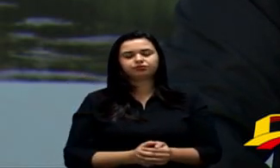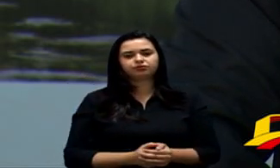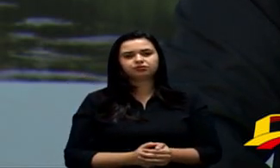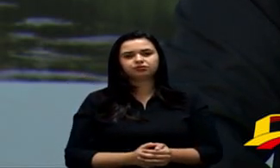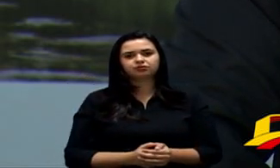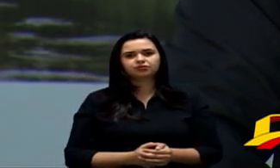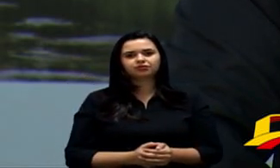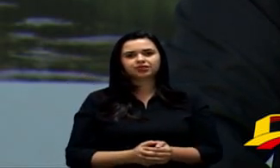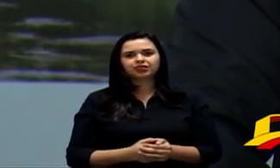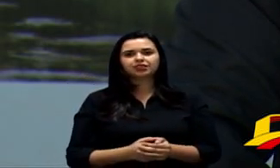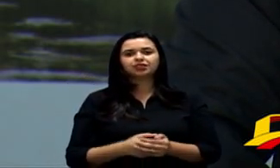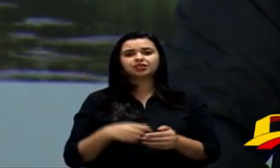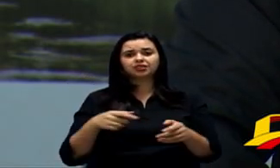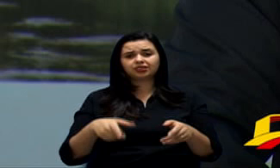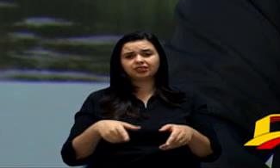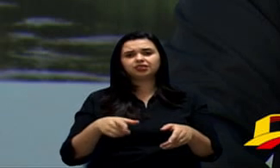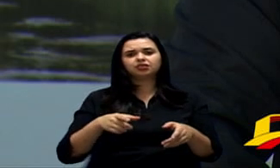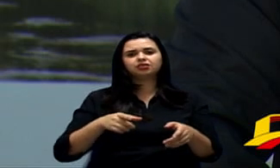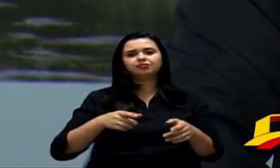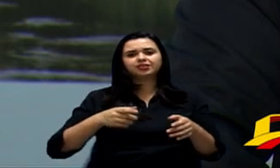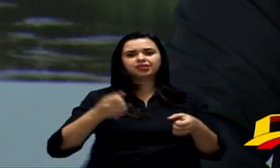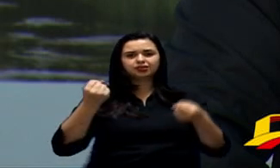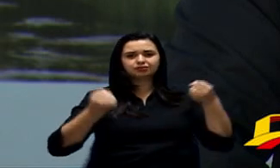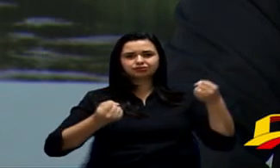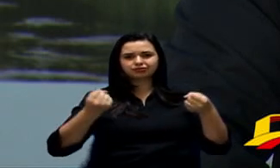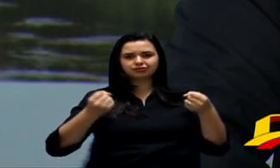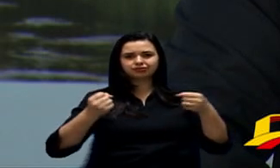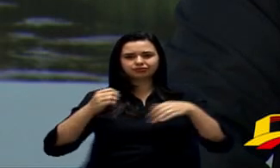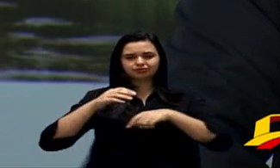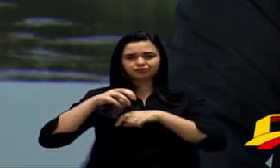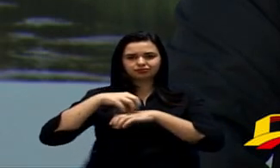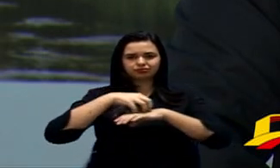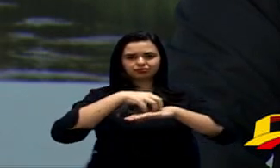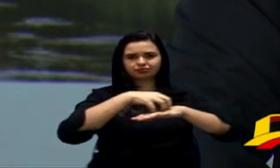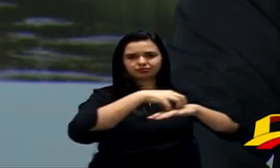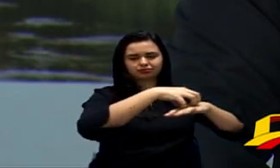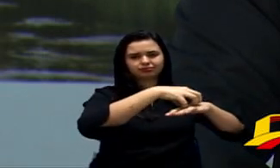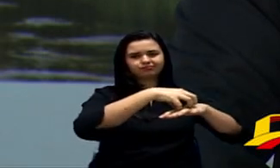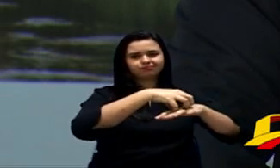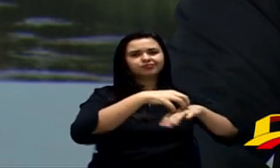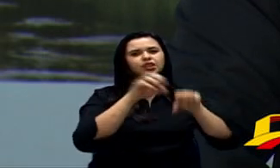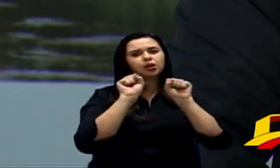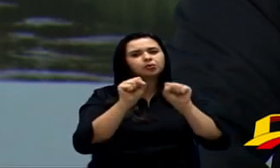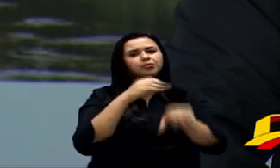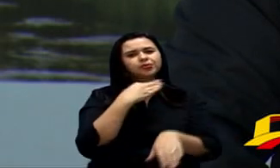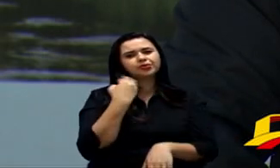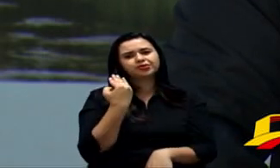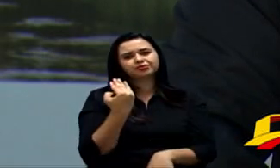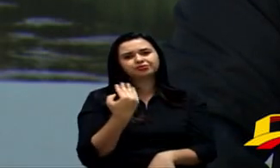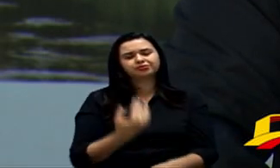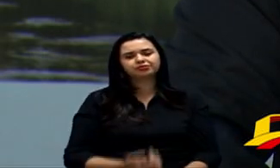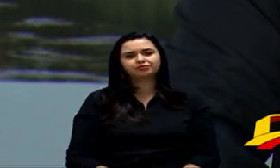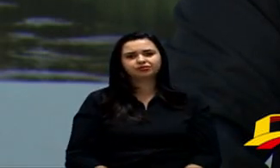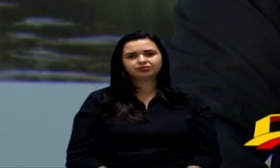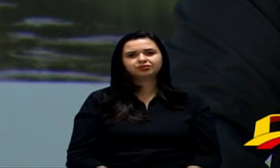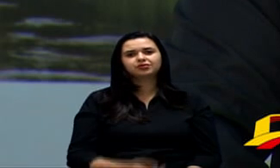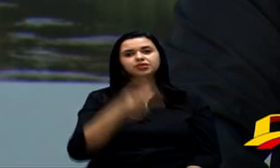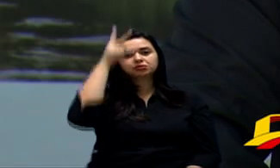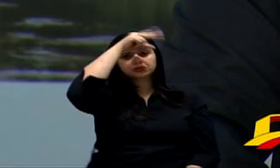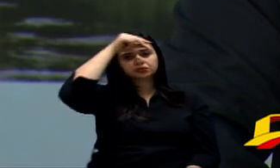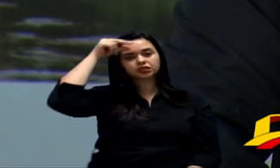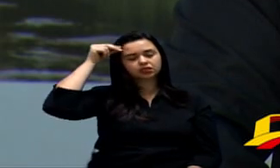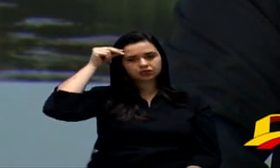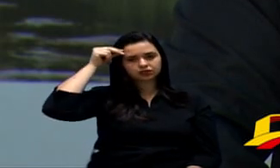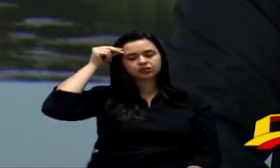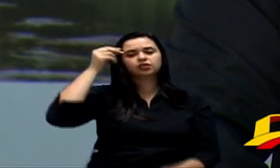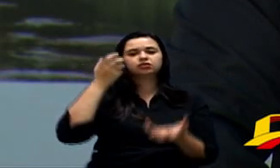que o transporte pode ser letal ao elefante. E assim o prefeito, sempre na legalidade, vai cumprir o